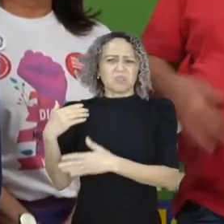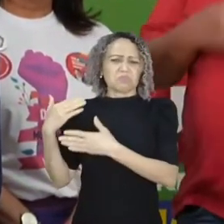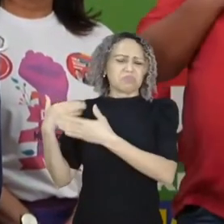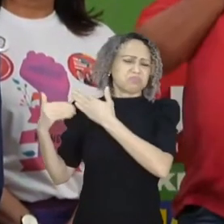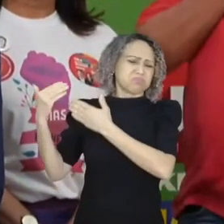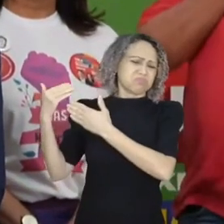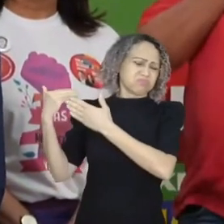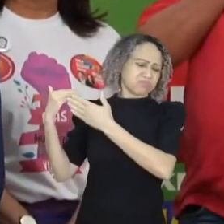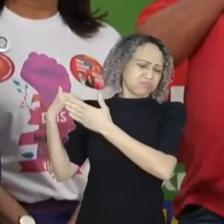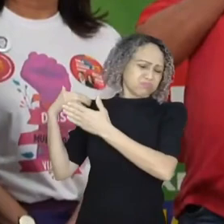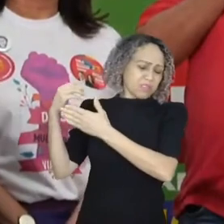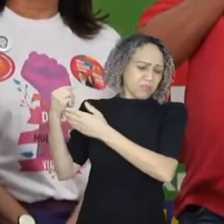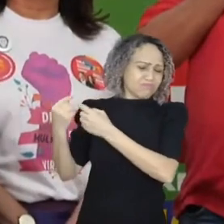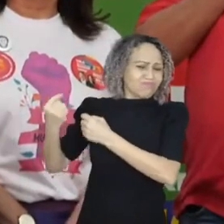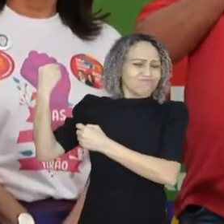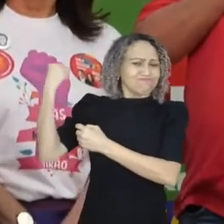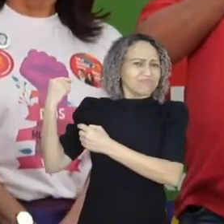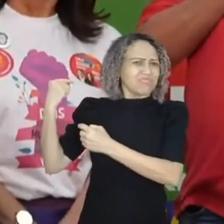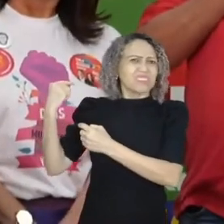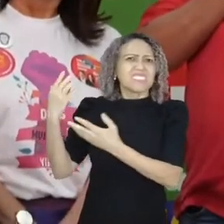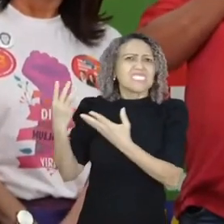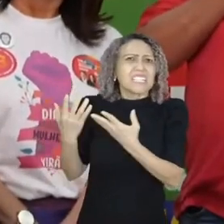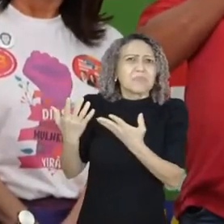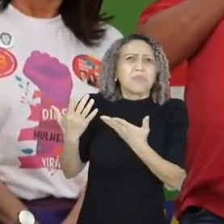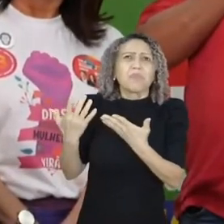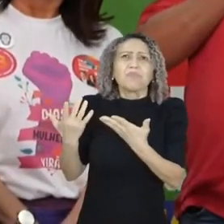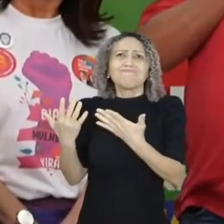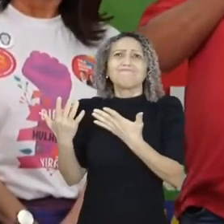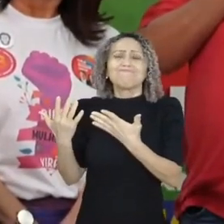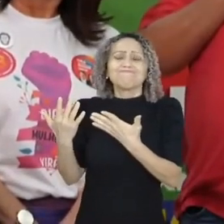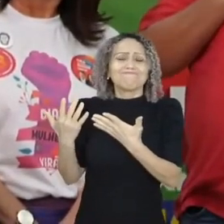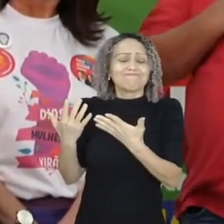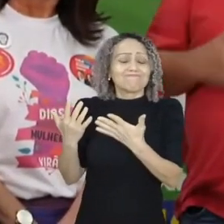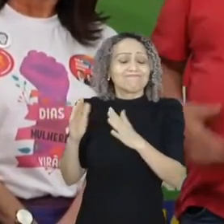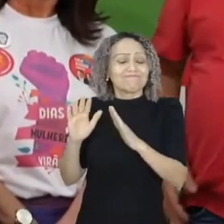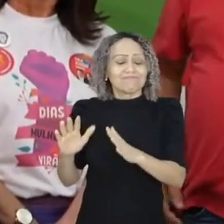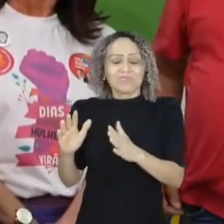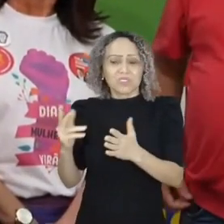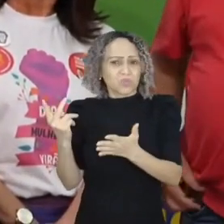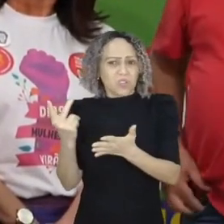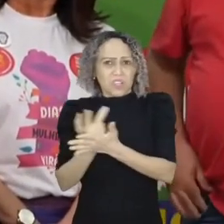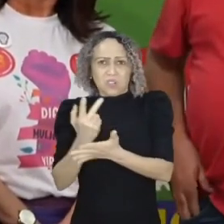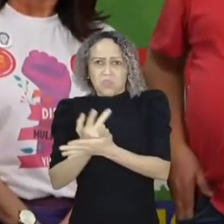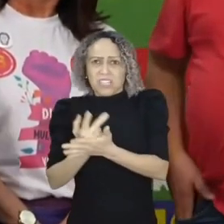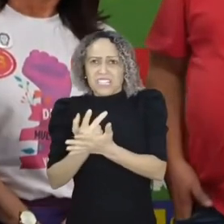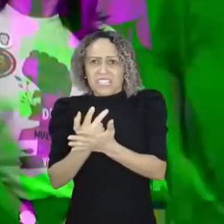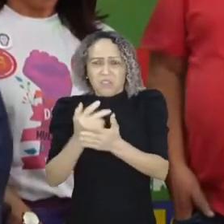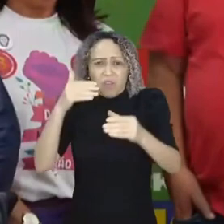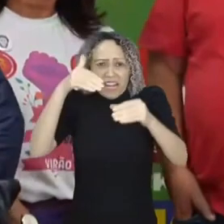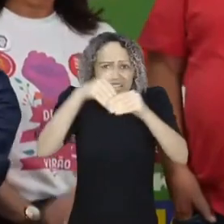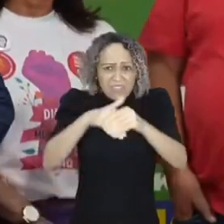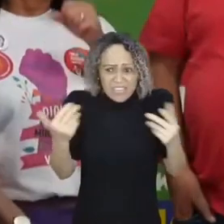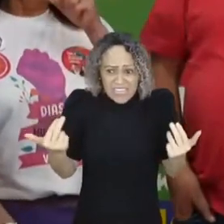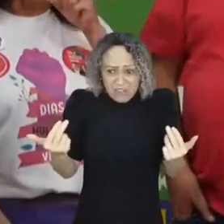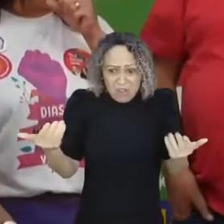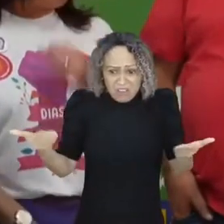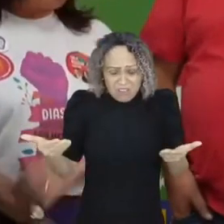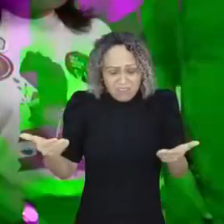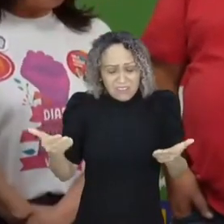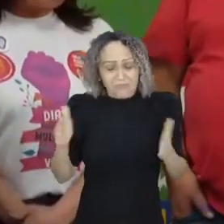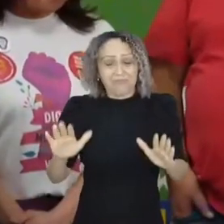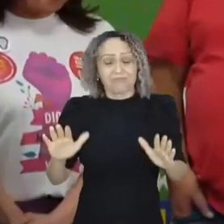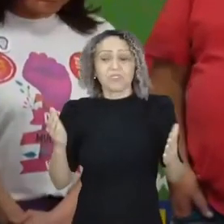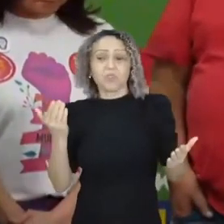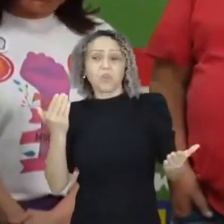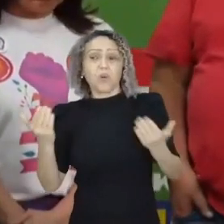essa. É como se fosse um clássico, sabe, que os